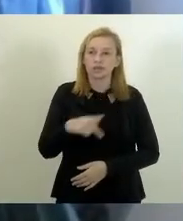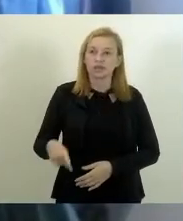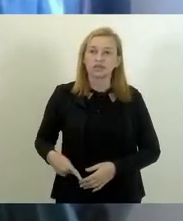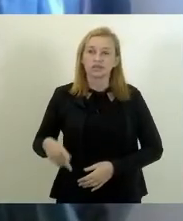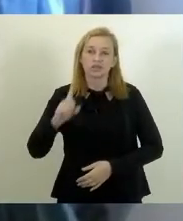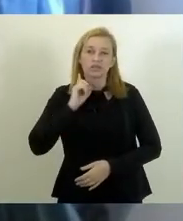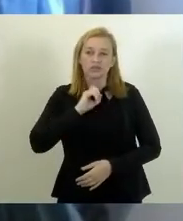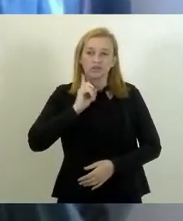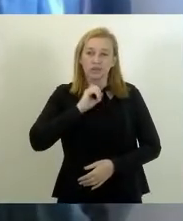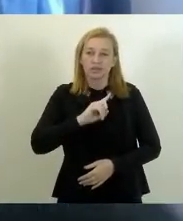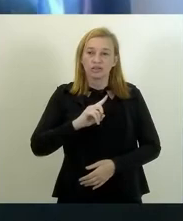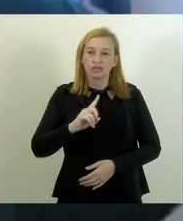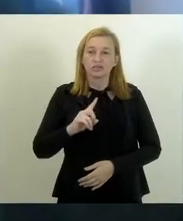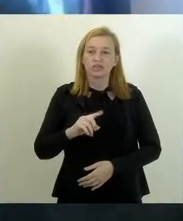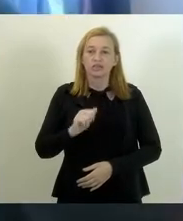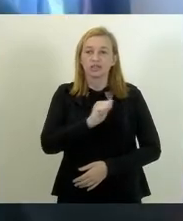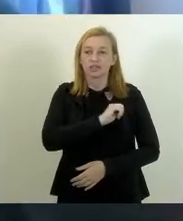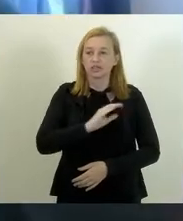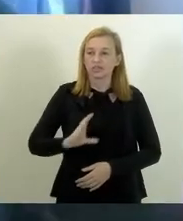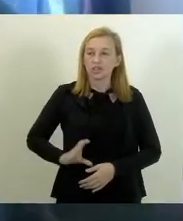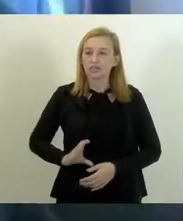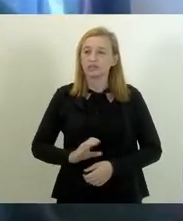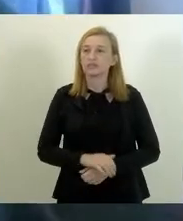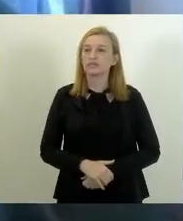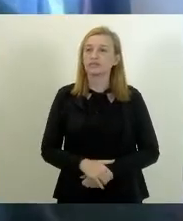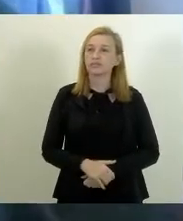rubro-negro André Siciliano, para